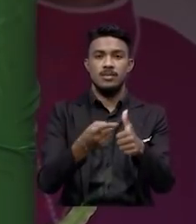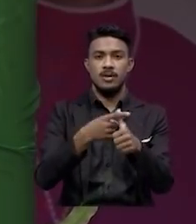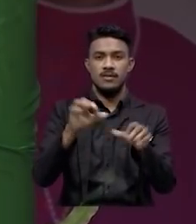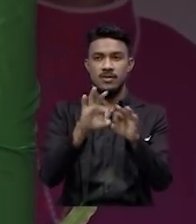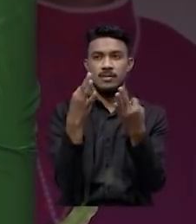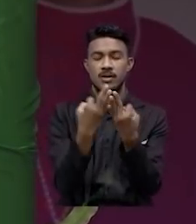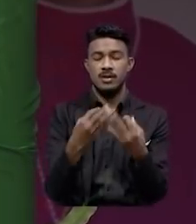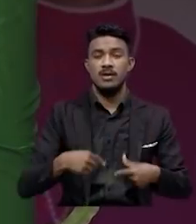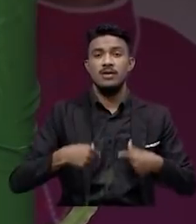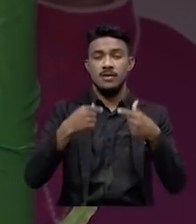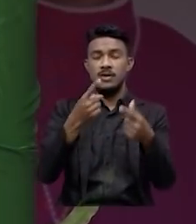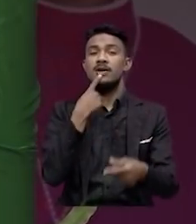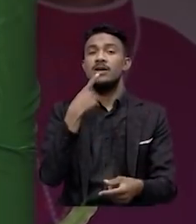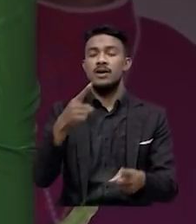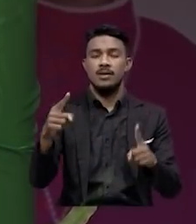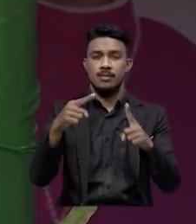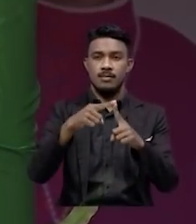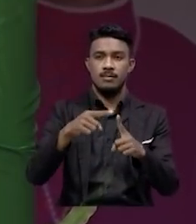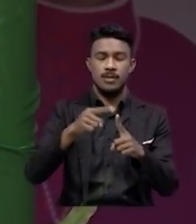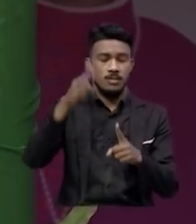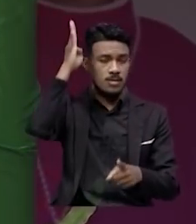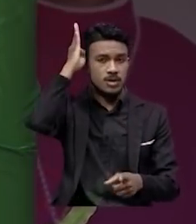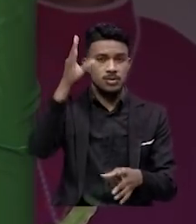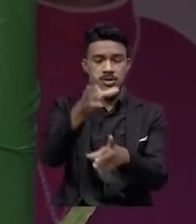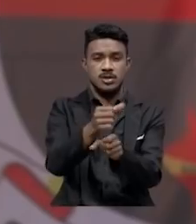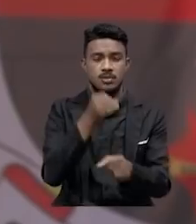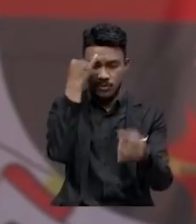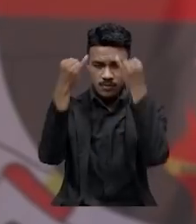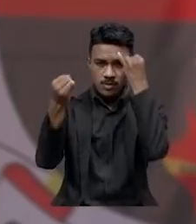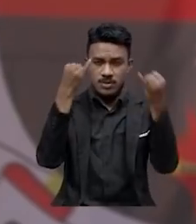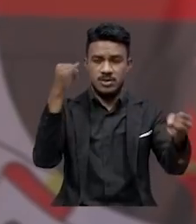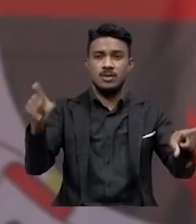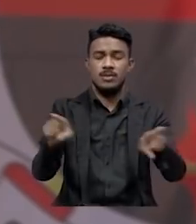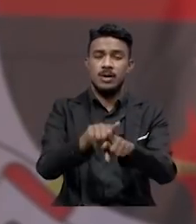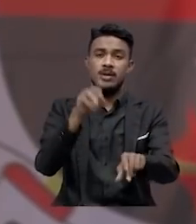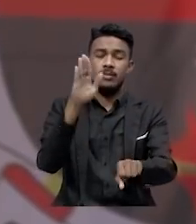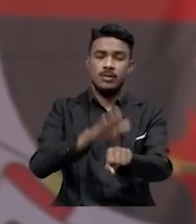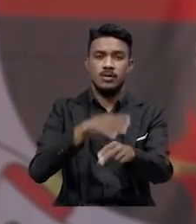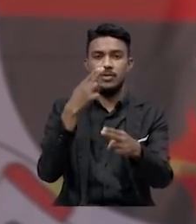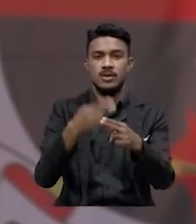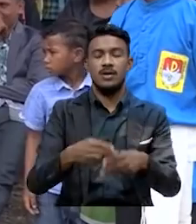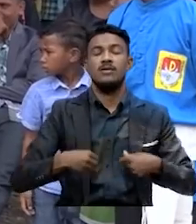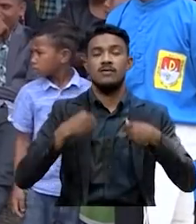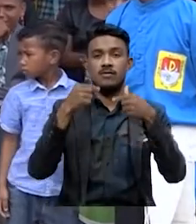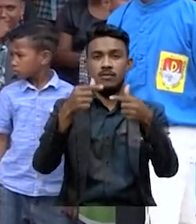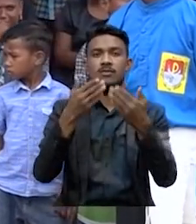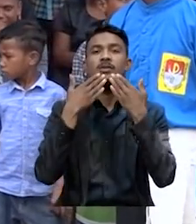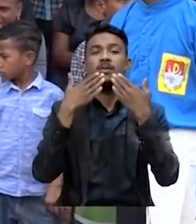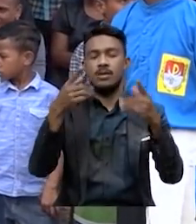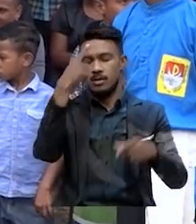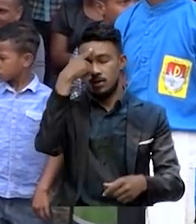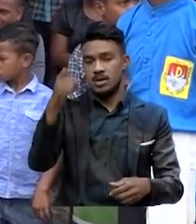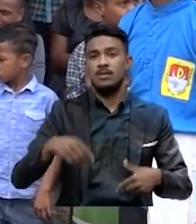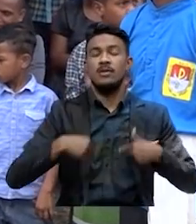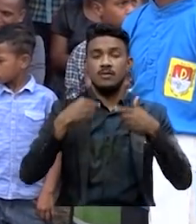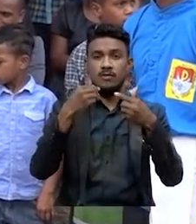Don Virgilio ba inhira simu informasaun kona ba ninia nomiasaun mak agradece tamba grasa nebe maromak